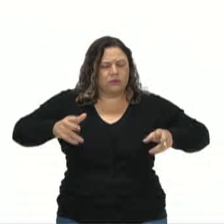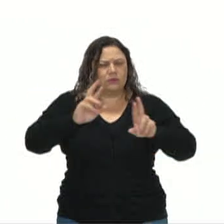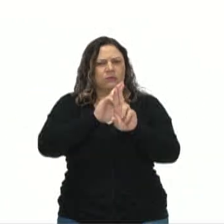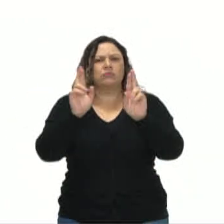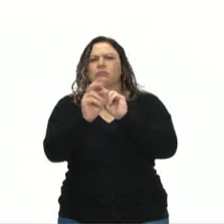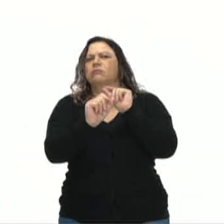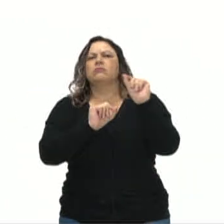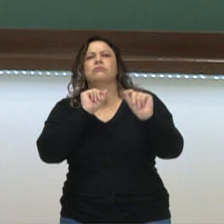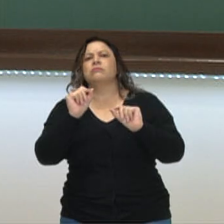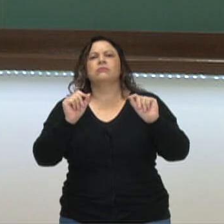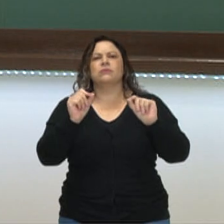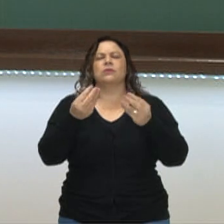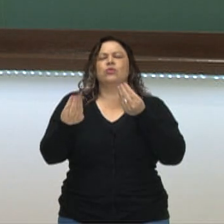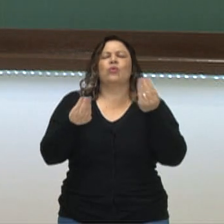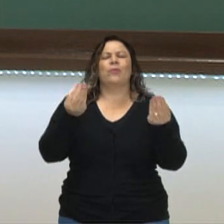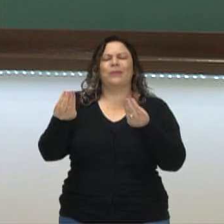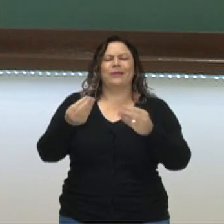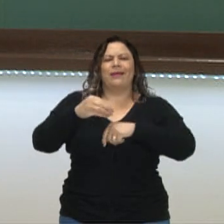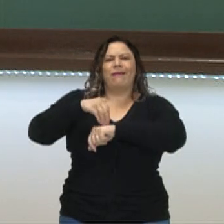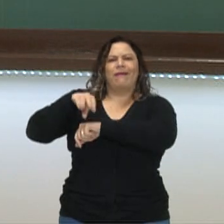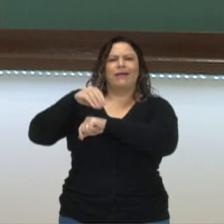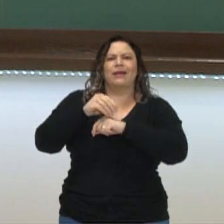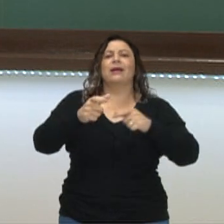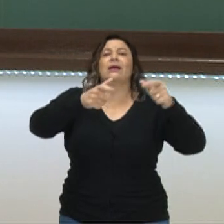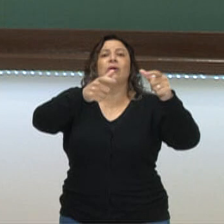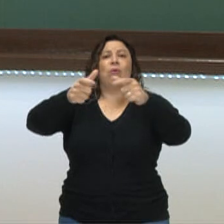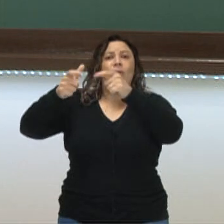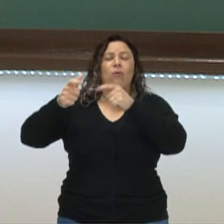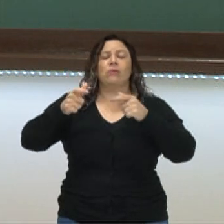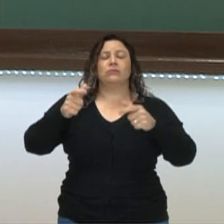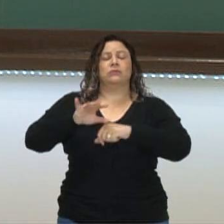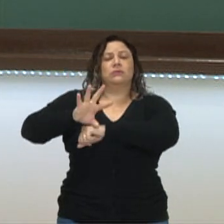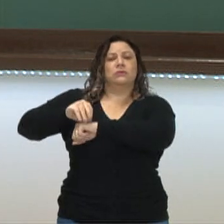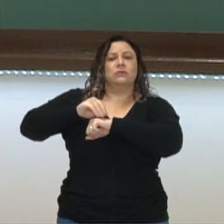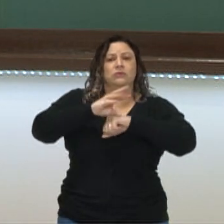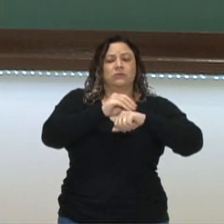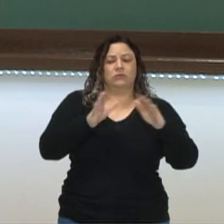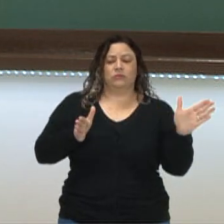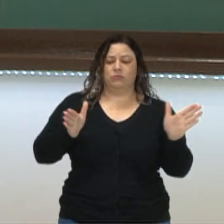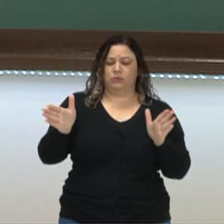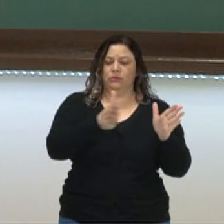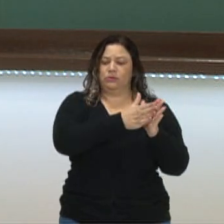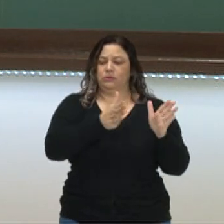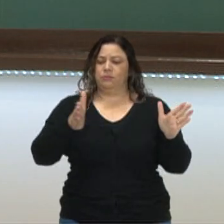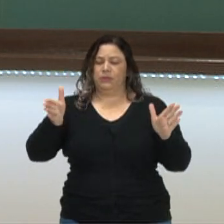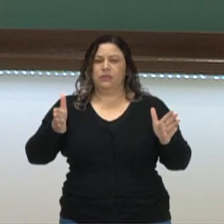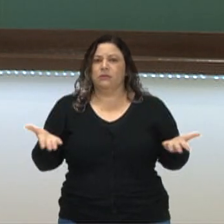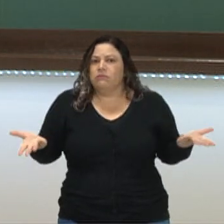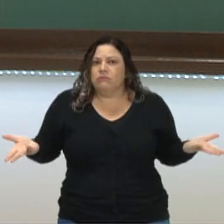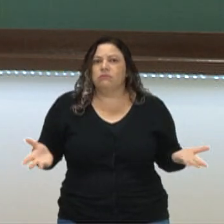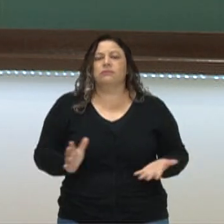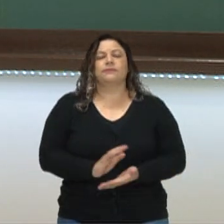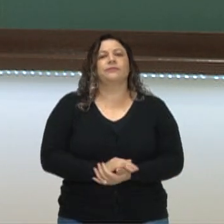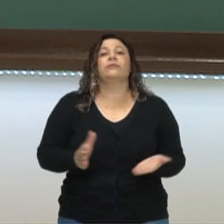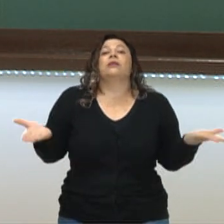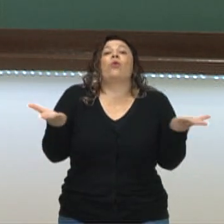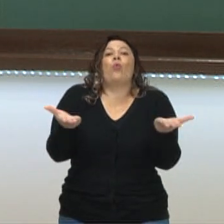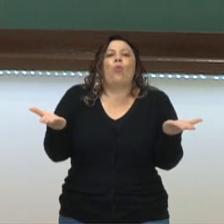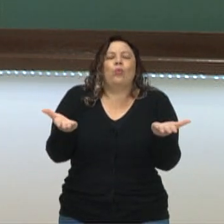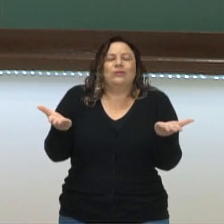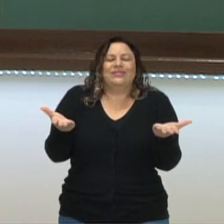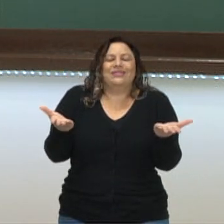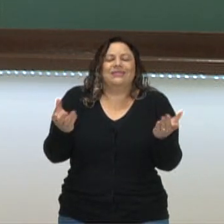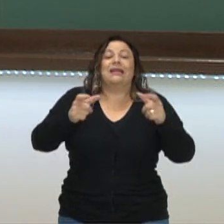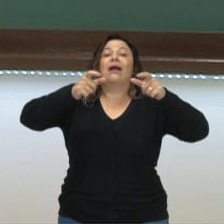associação? Como que era disseminado o conhecimento? Aonde estava o conhecimento daquele período? Na Idade Média, né? E hoje,